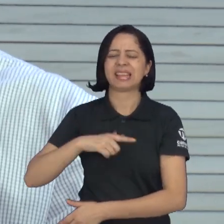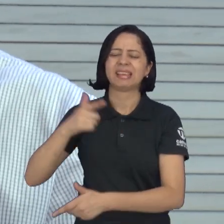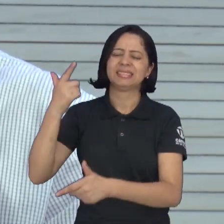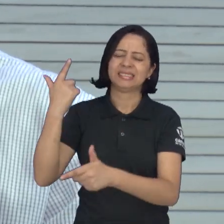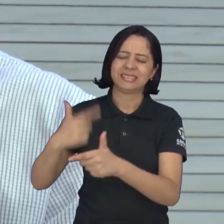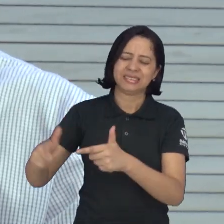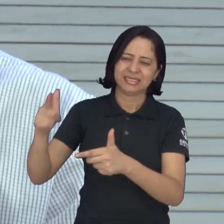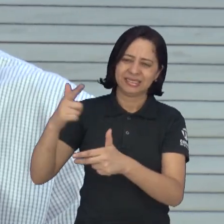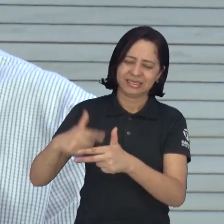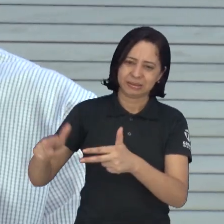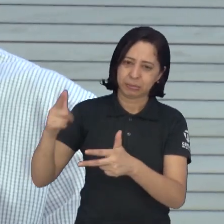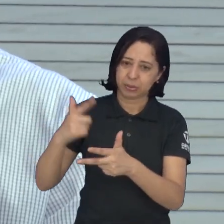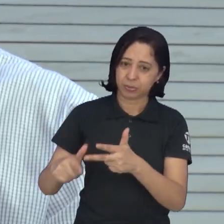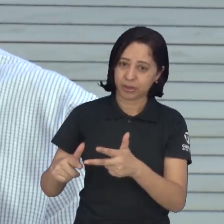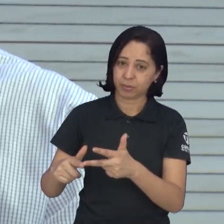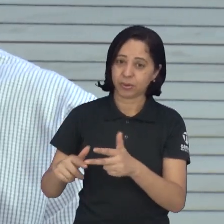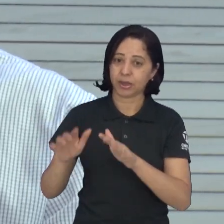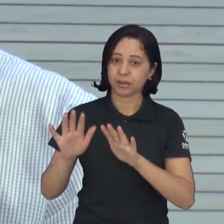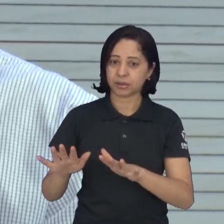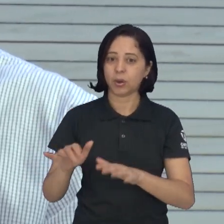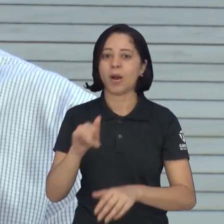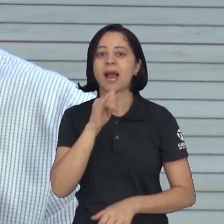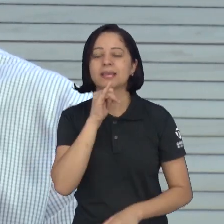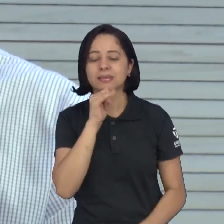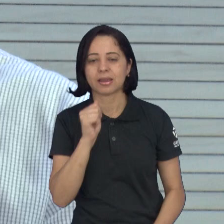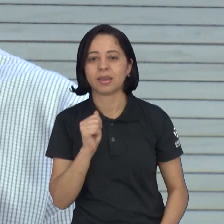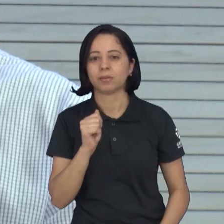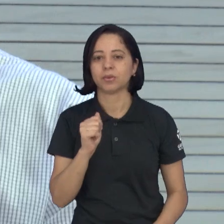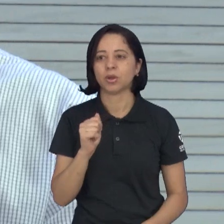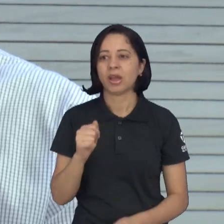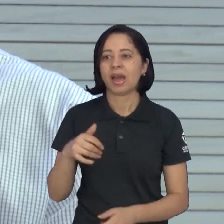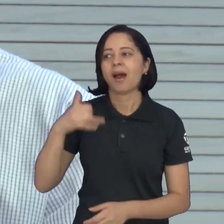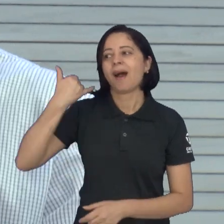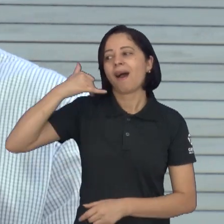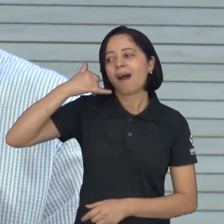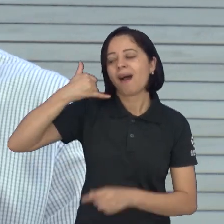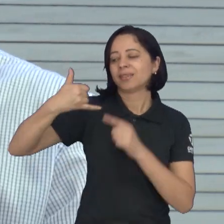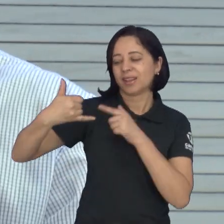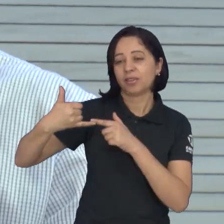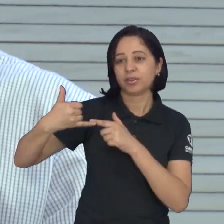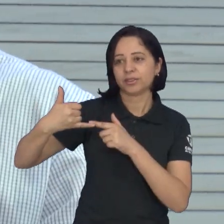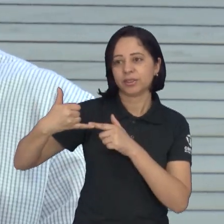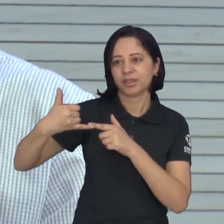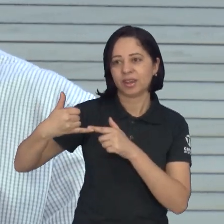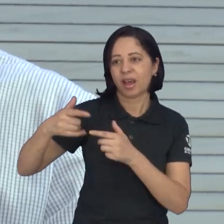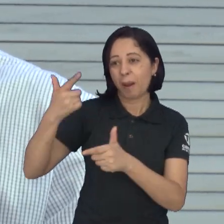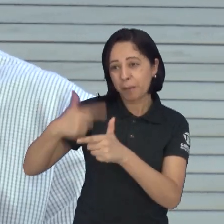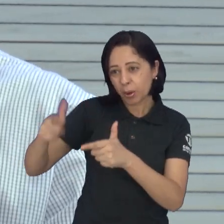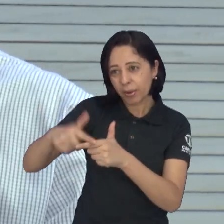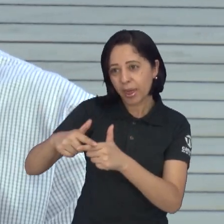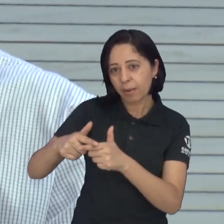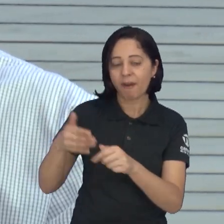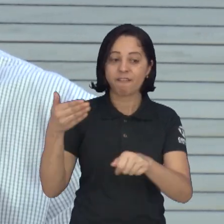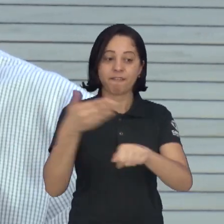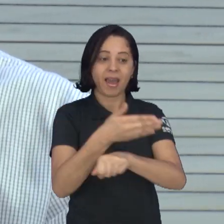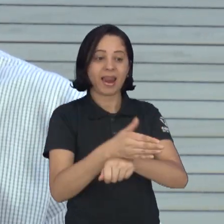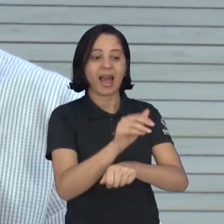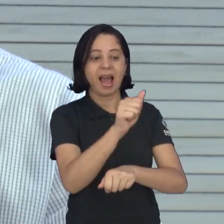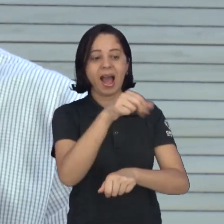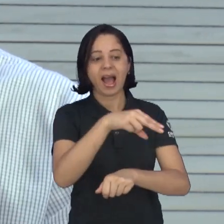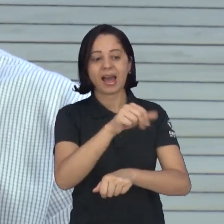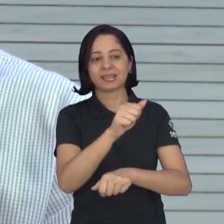para resolver esse tipo de problema. Tá? Tem um problema com uma empresa de telefonia, a Anatel faz a reclamação,